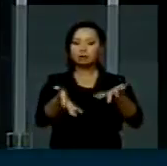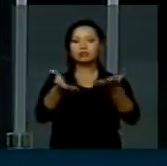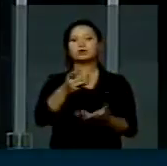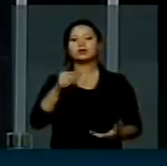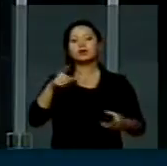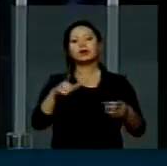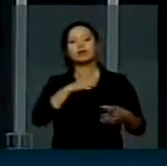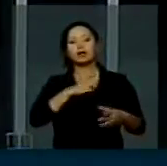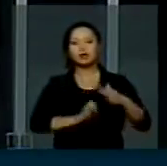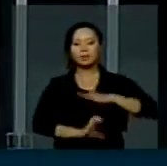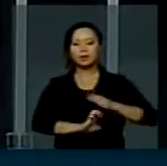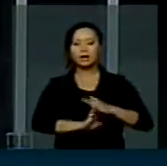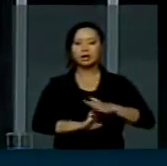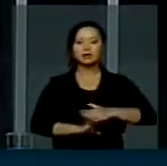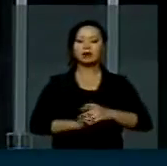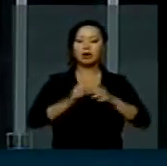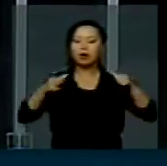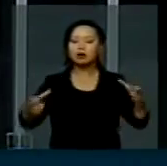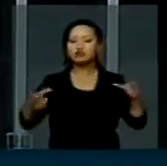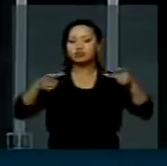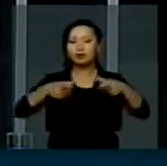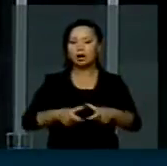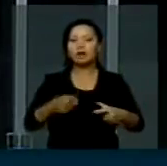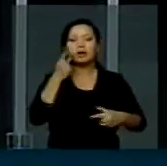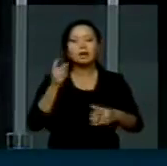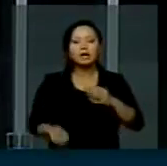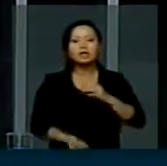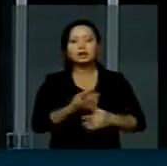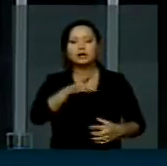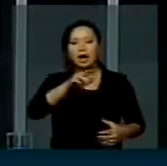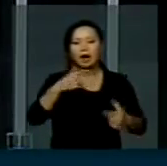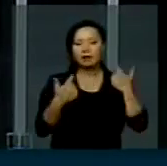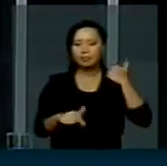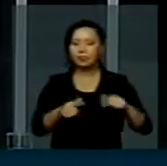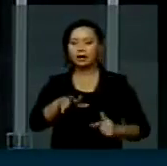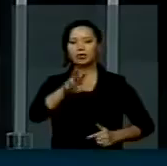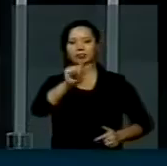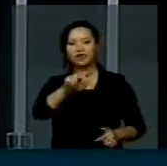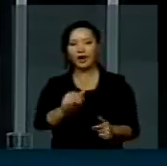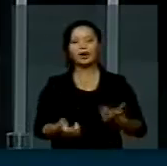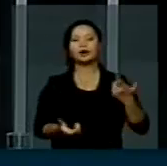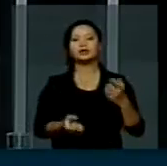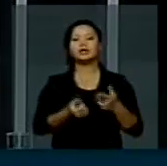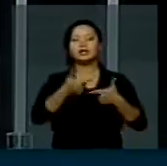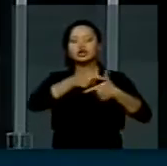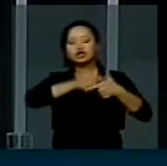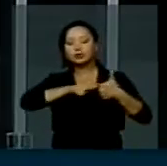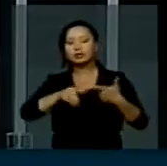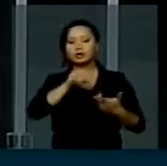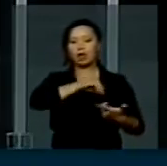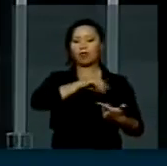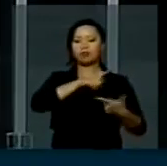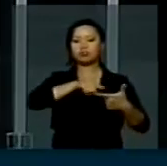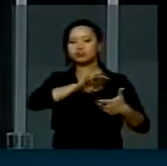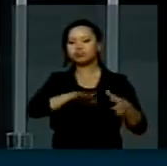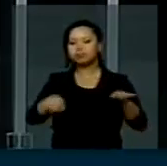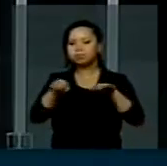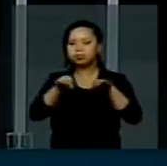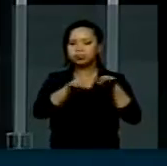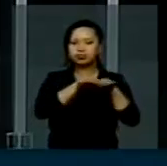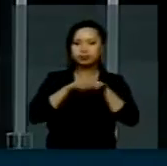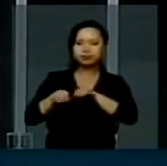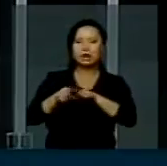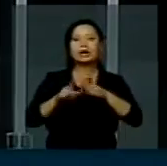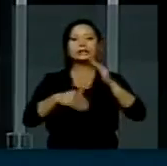empreendimentos, do ponto de vista da geração de emprego, do ponto de vista da distribuição de renda, do ponto de vista do desenvolvimento industrial,